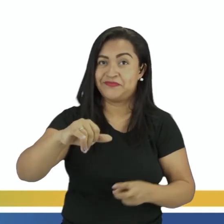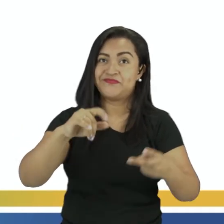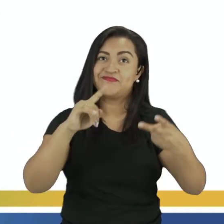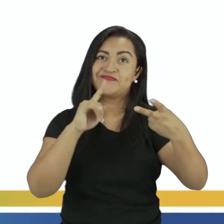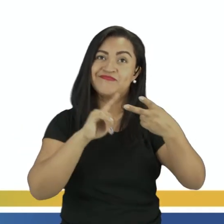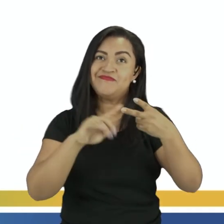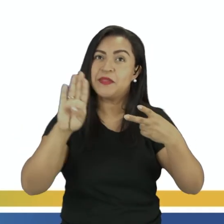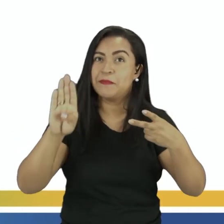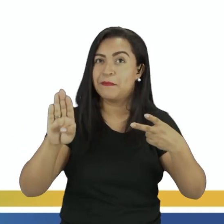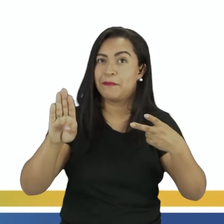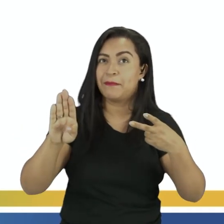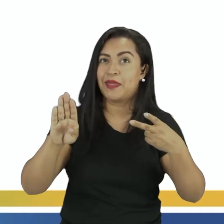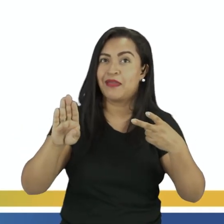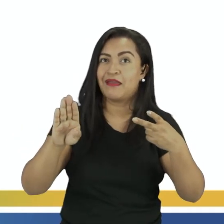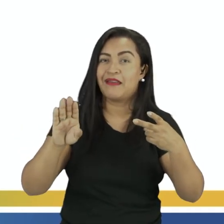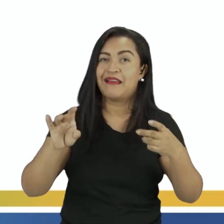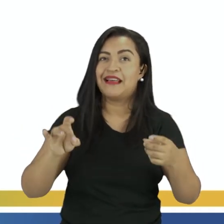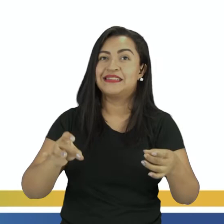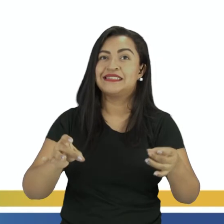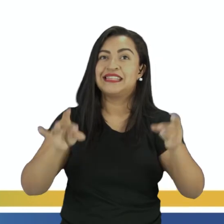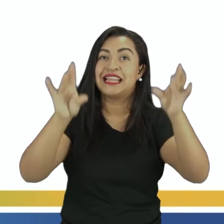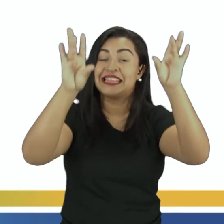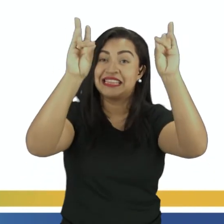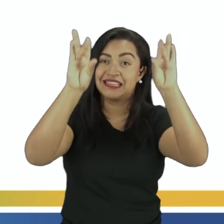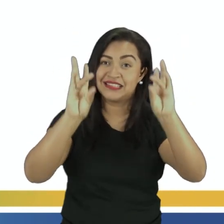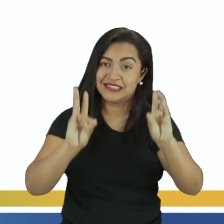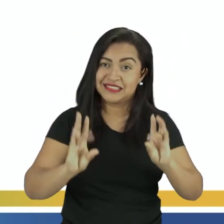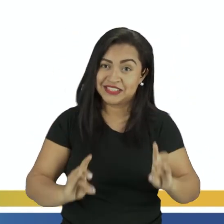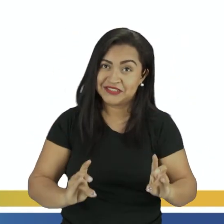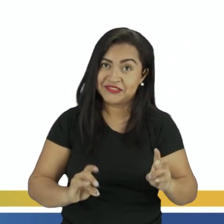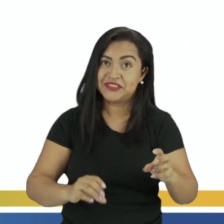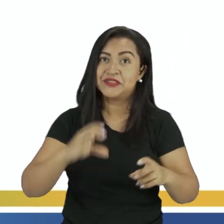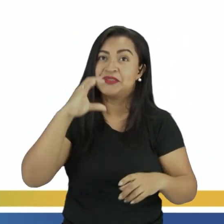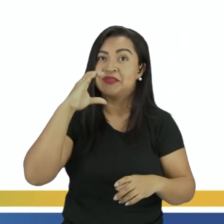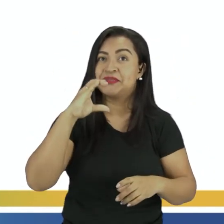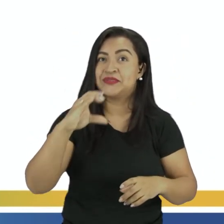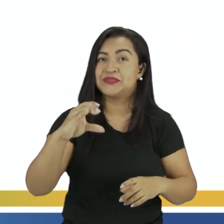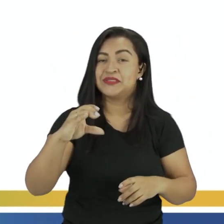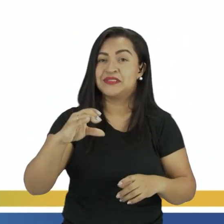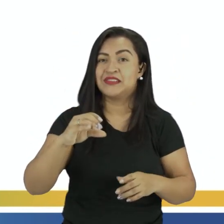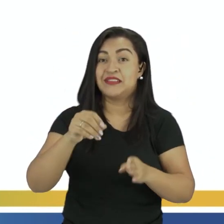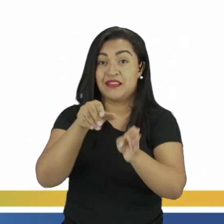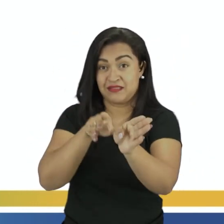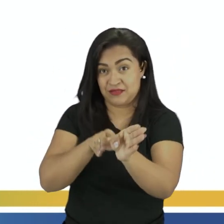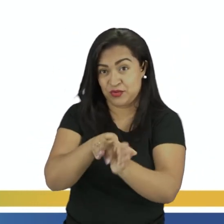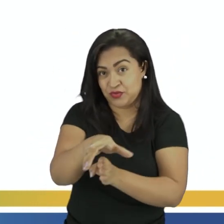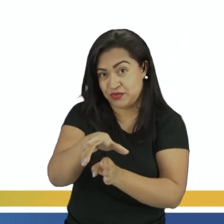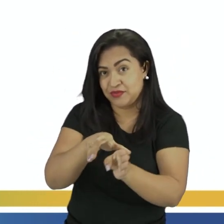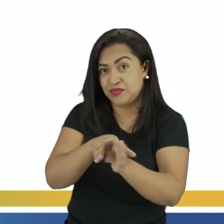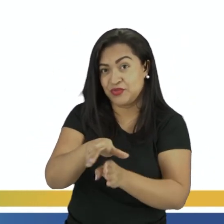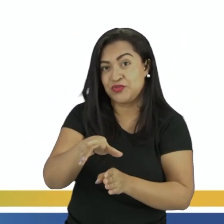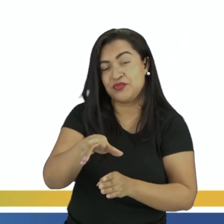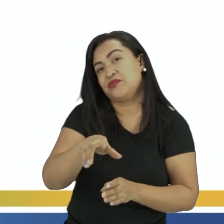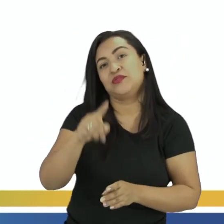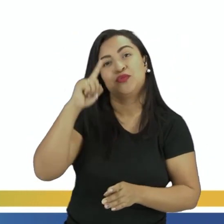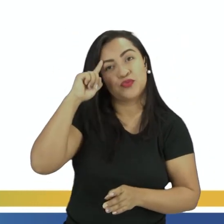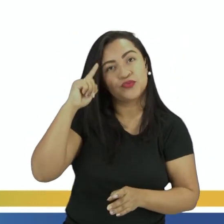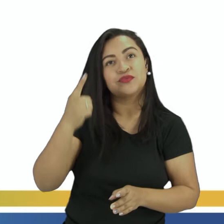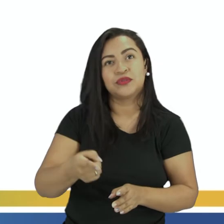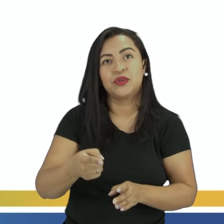uma descrição, está descrevendo alguma coisa? É uma injunção, está instruindo, está orientando? É